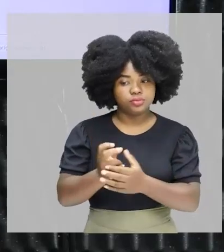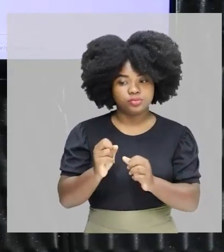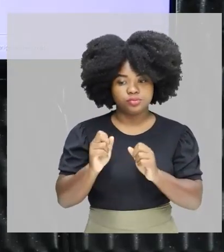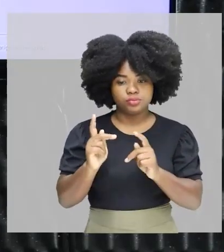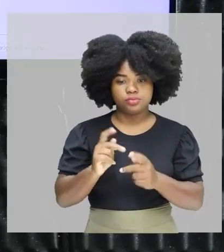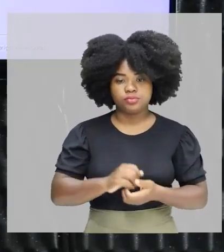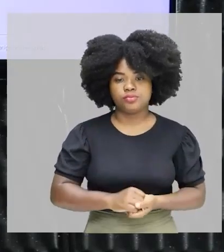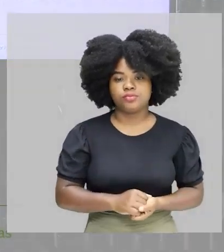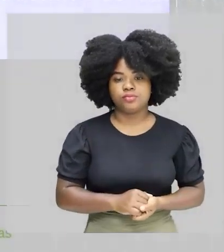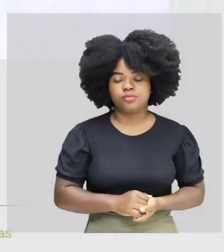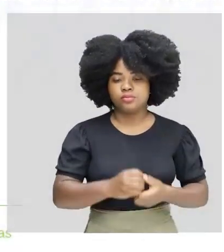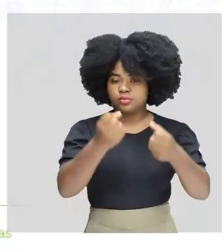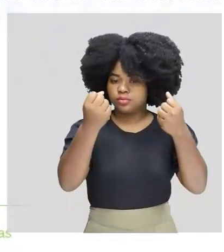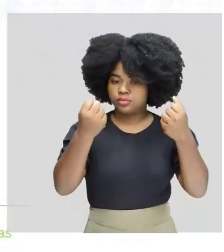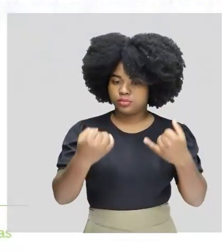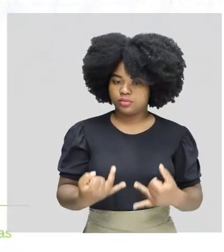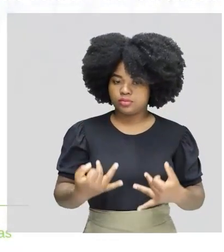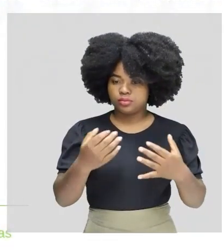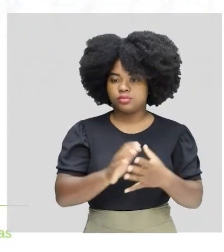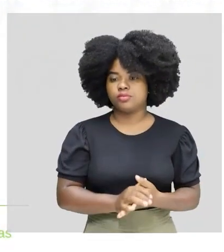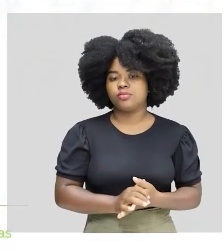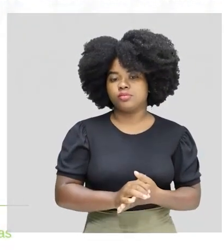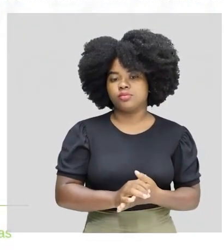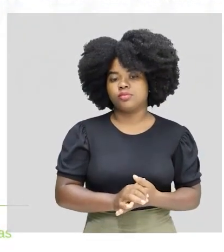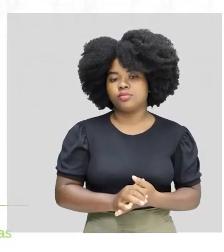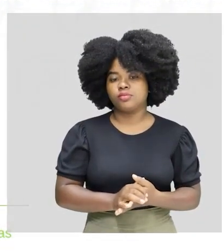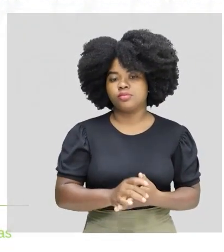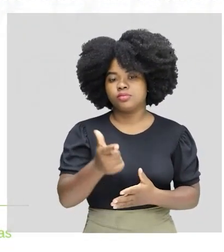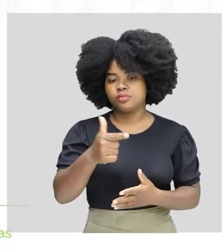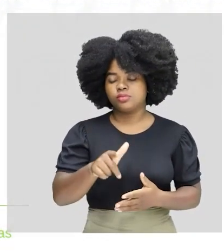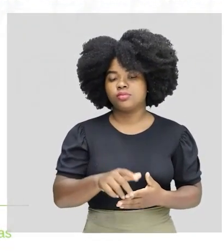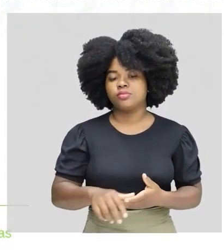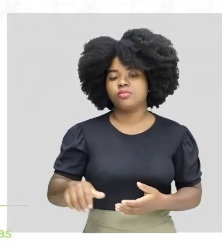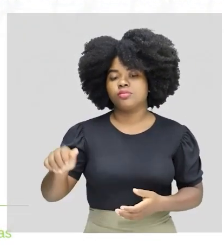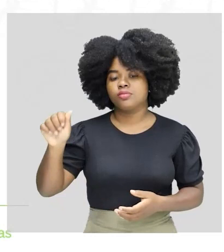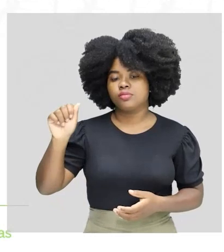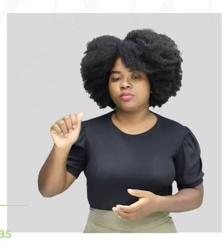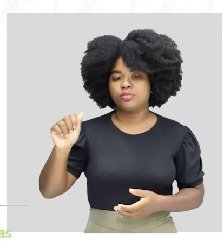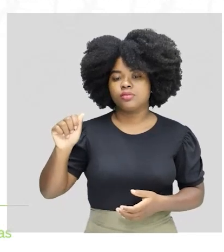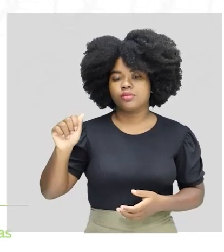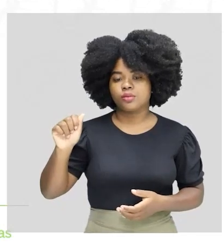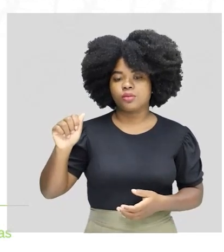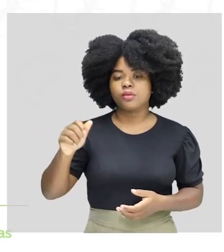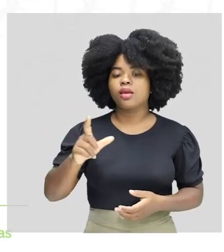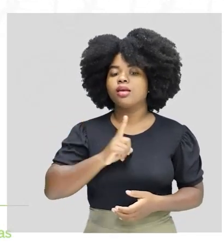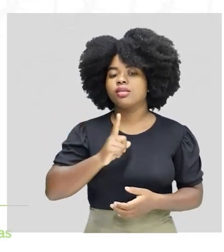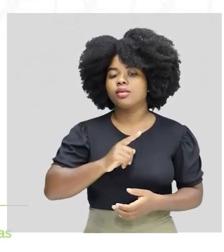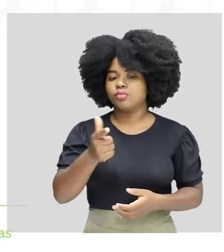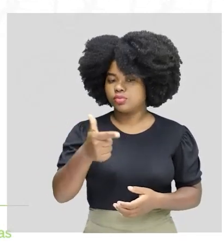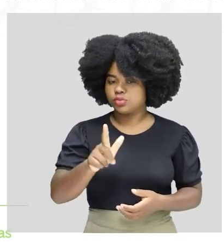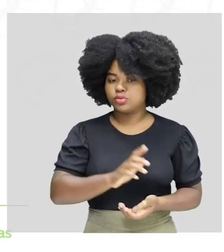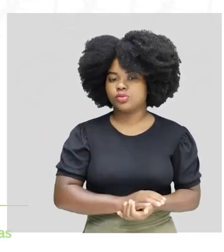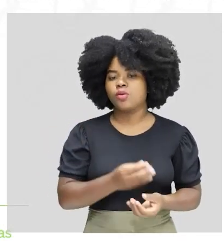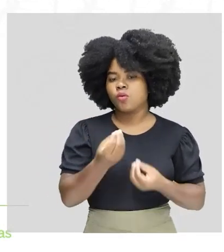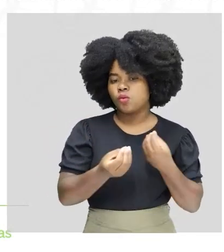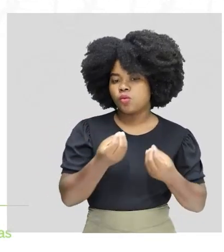Bom, dito isso, nós temos aqui as alternativas. Ó. A pergunta é, como você procederia